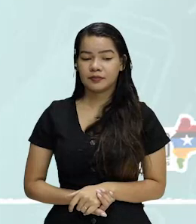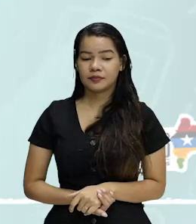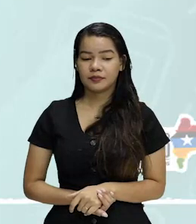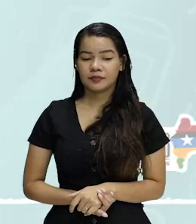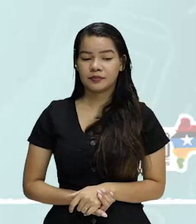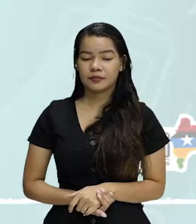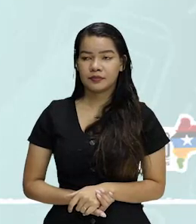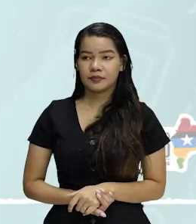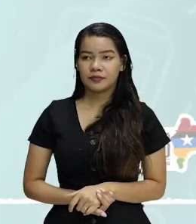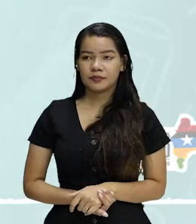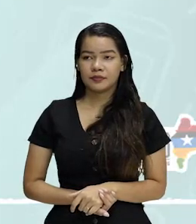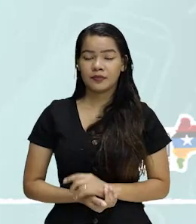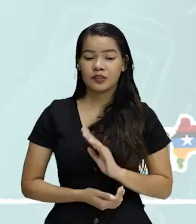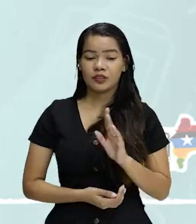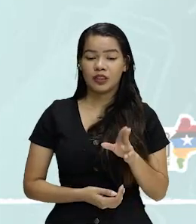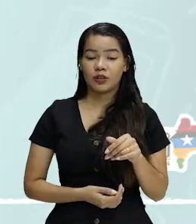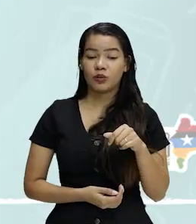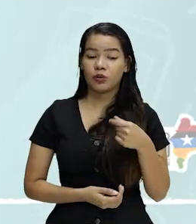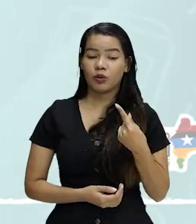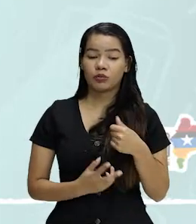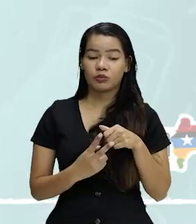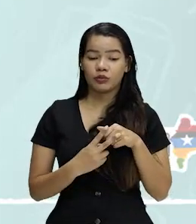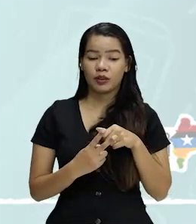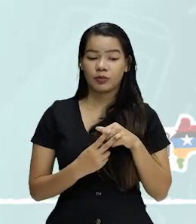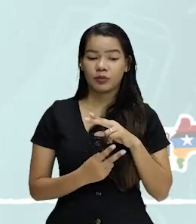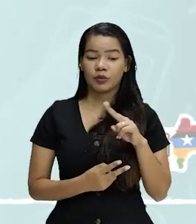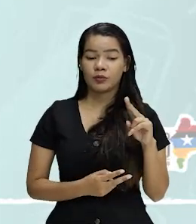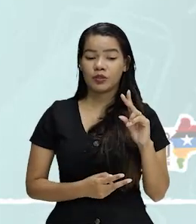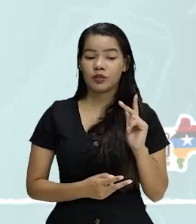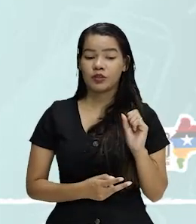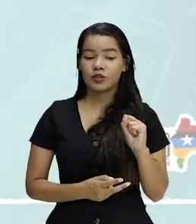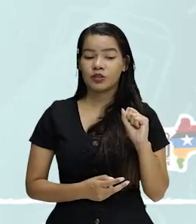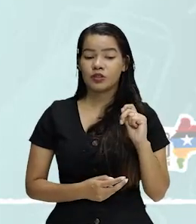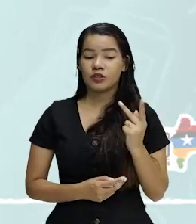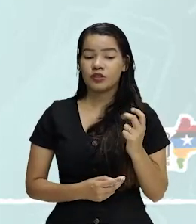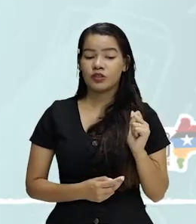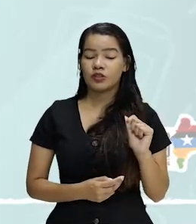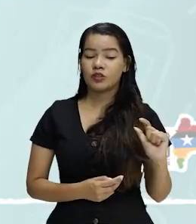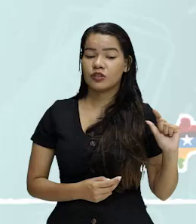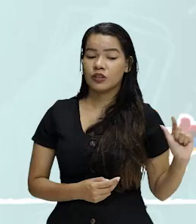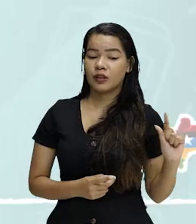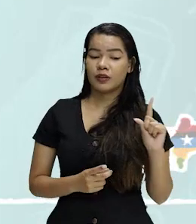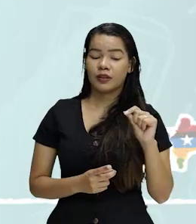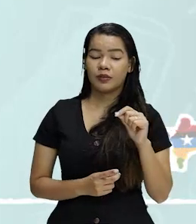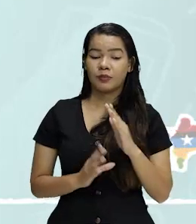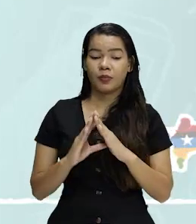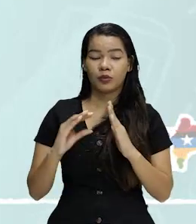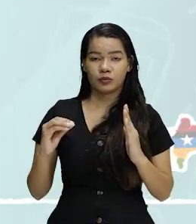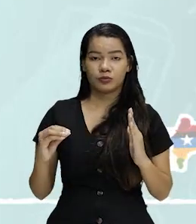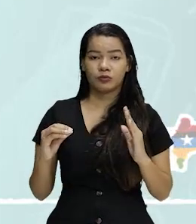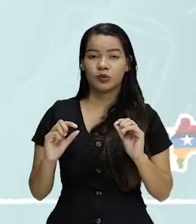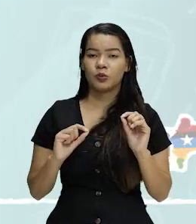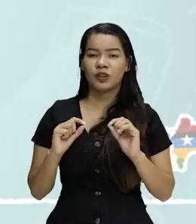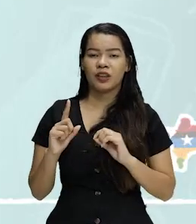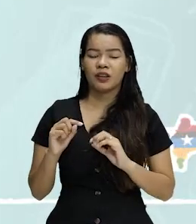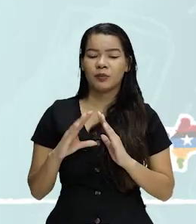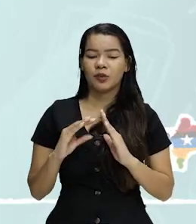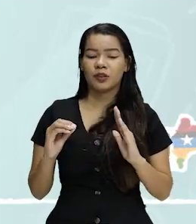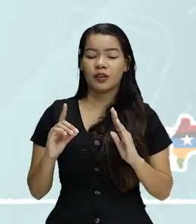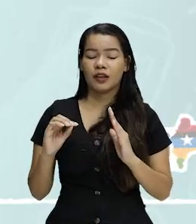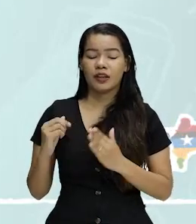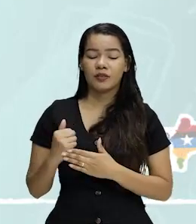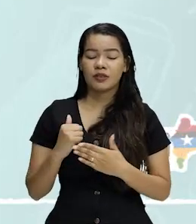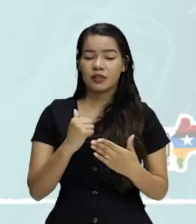O shall, que é esse outro verbo que eu coloquei para vocês, ele é um verbo modal. O que são verbos modais, professora? Verbos